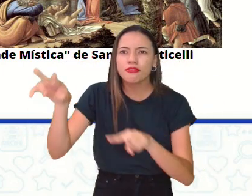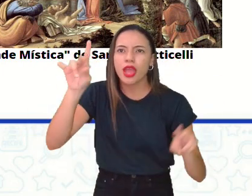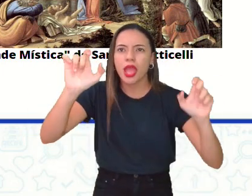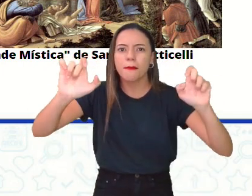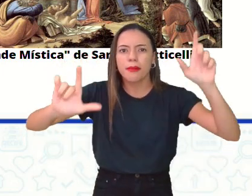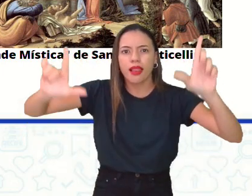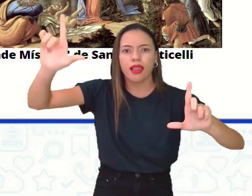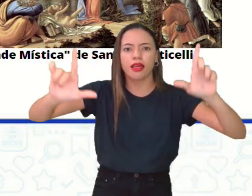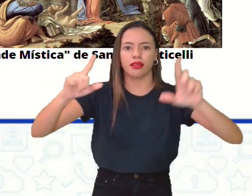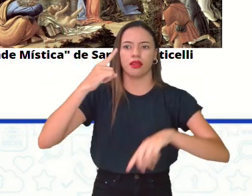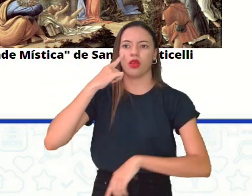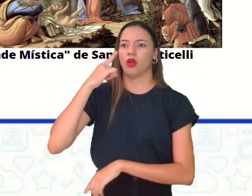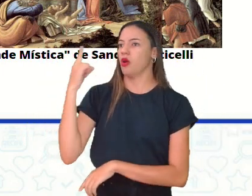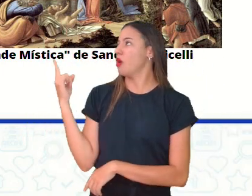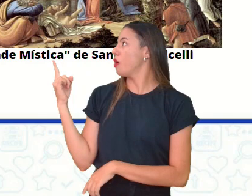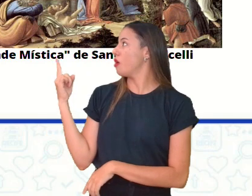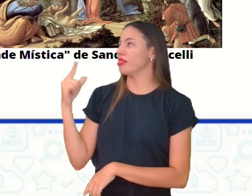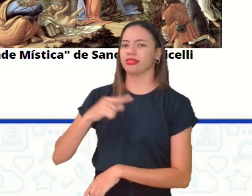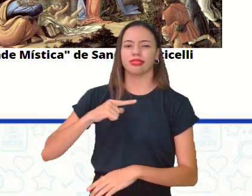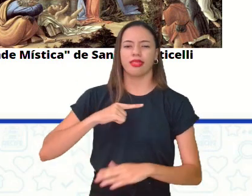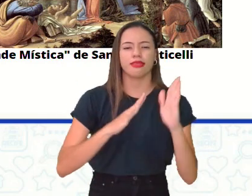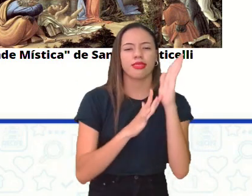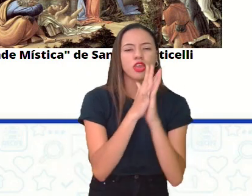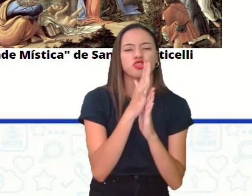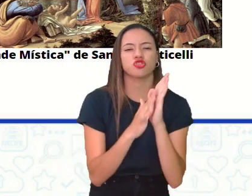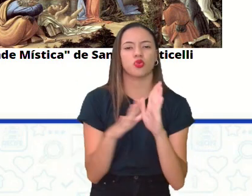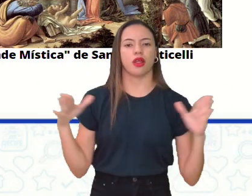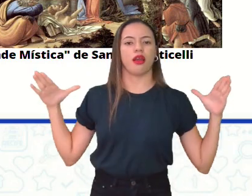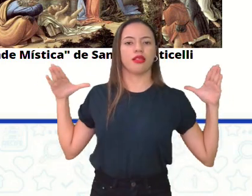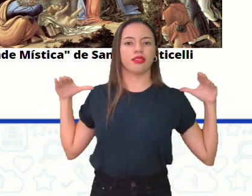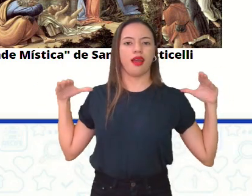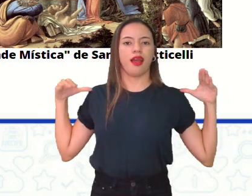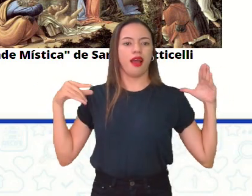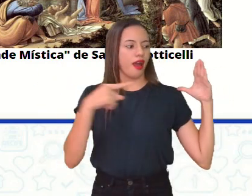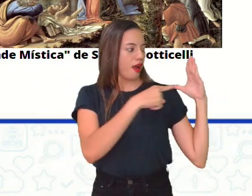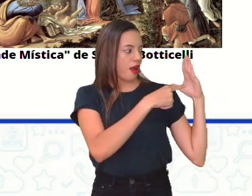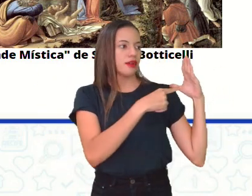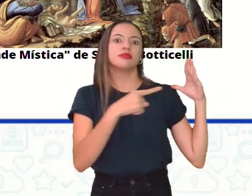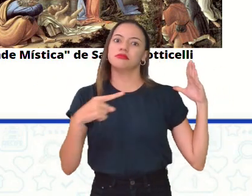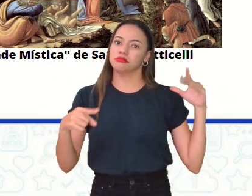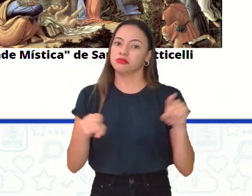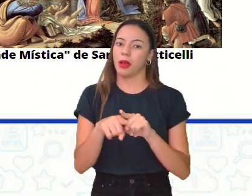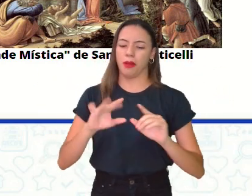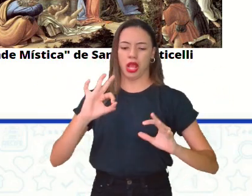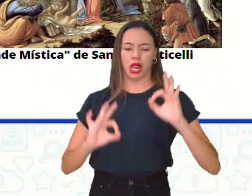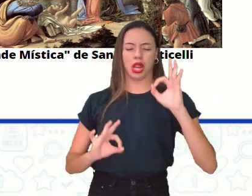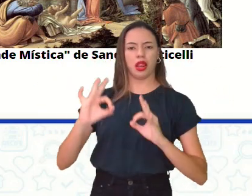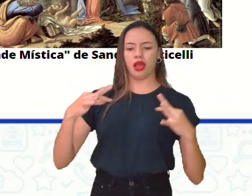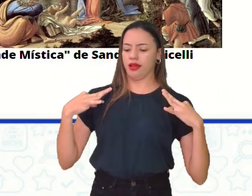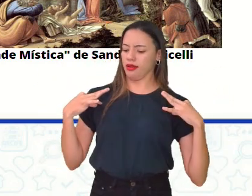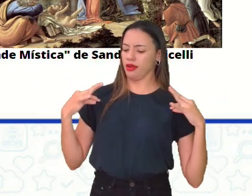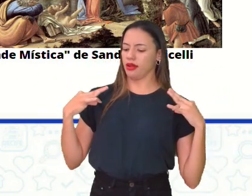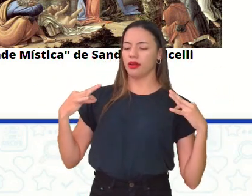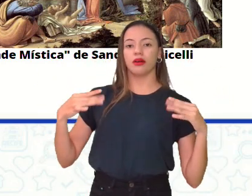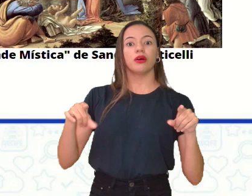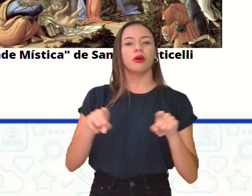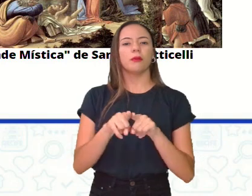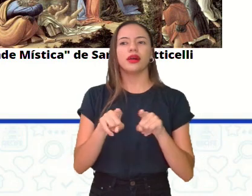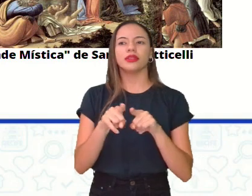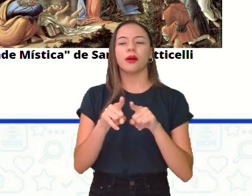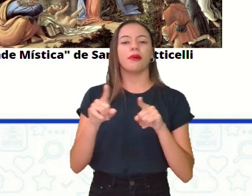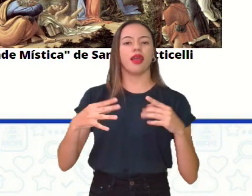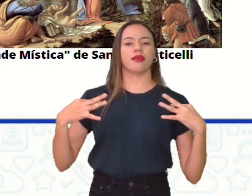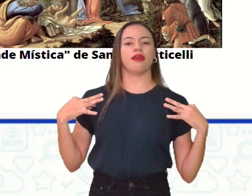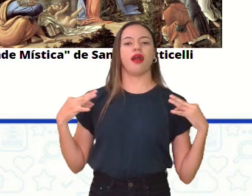cada peninha, as texturas da asa do anjo, a decoração da roupa, a roupa de Maria,